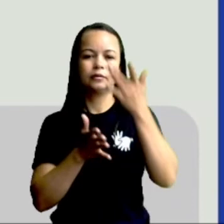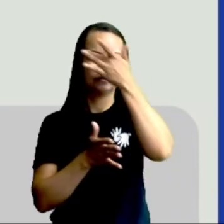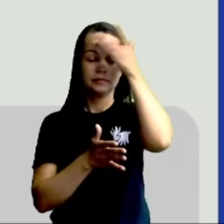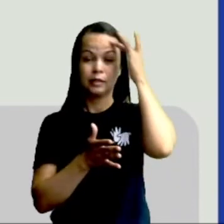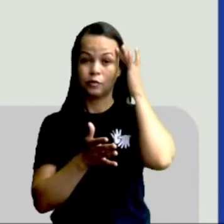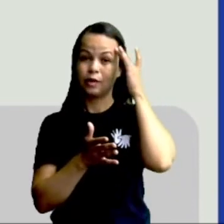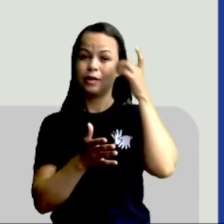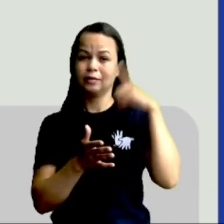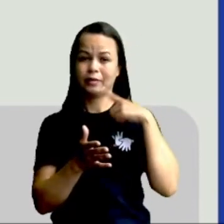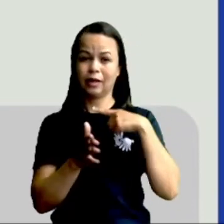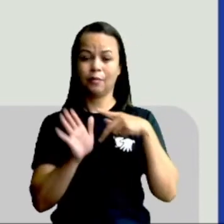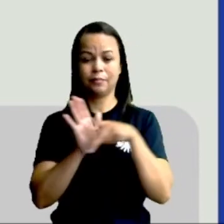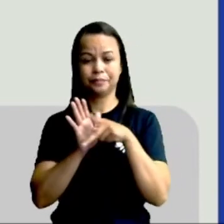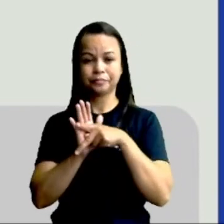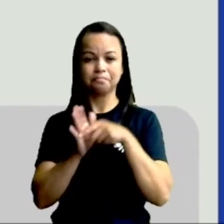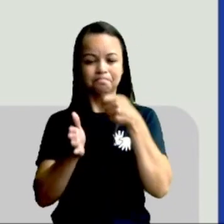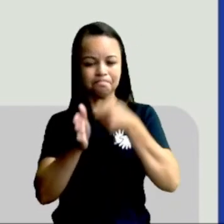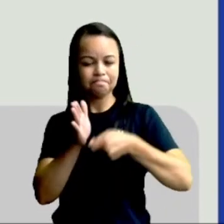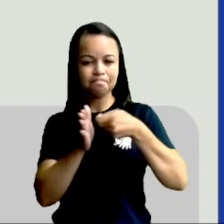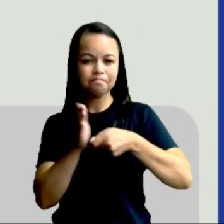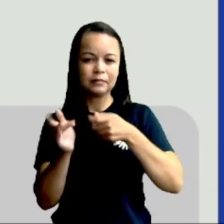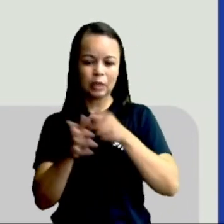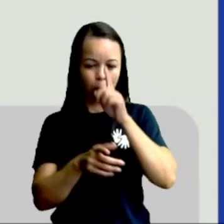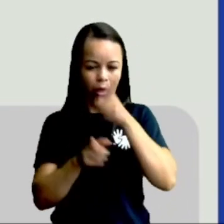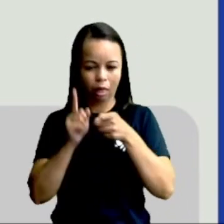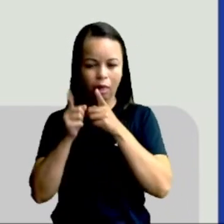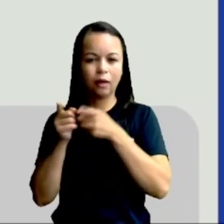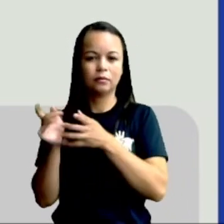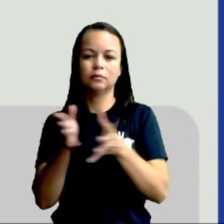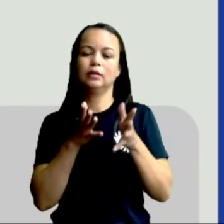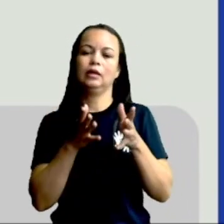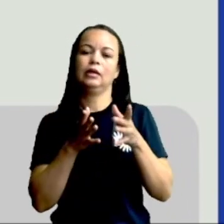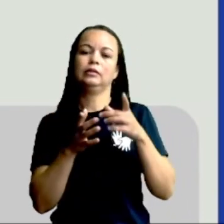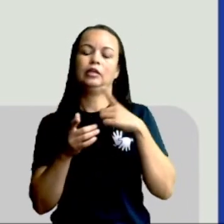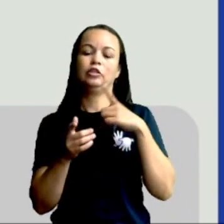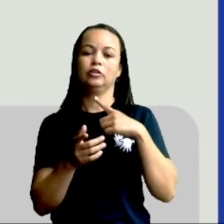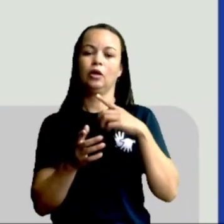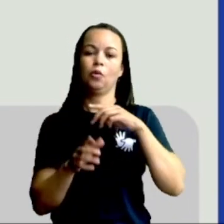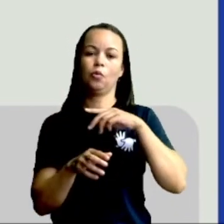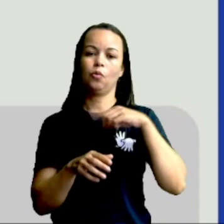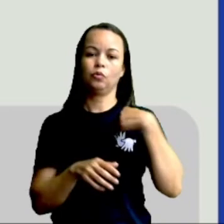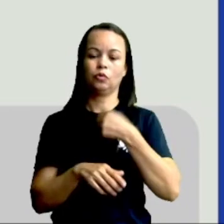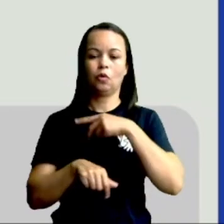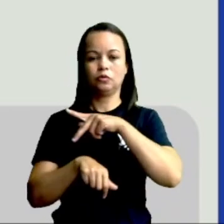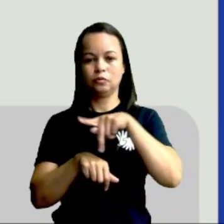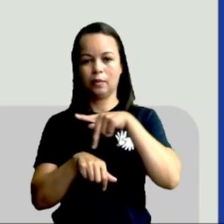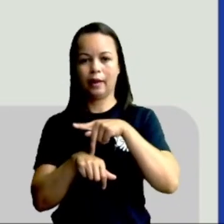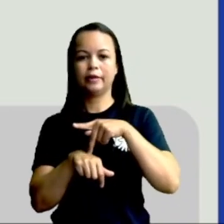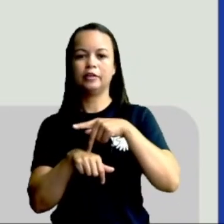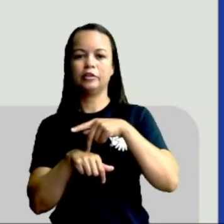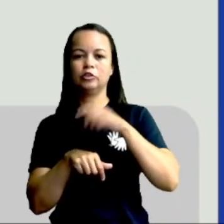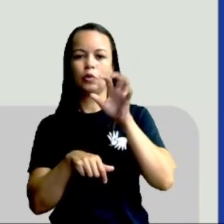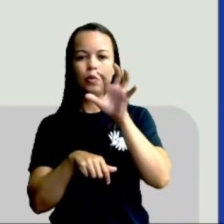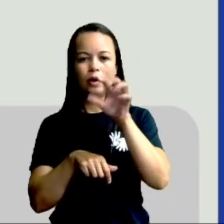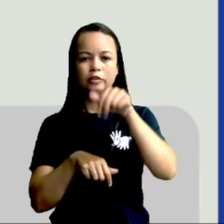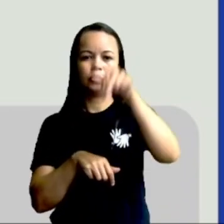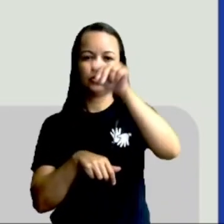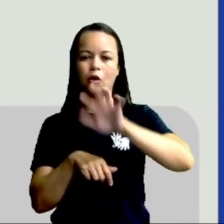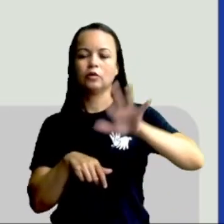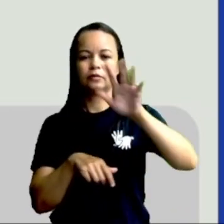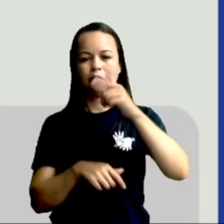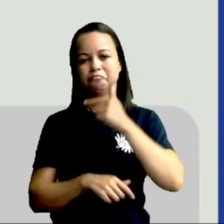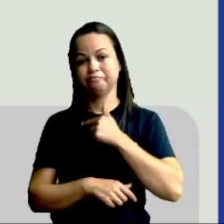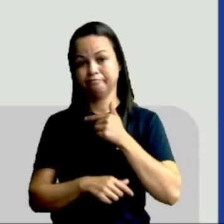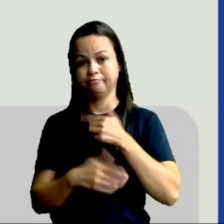tem o nosso julgamento próprio e acaba prejudicando e deixando o nosso país feio, a nossa região feia. Isso não pode